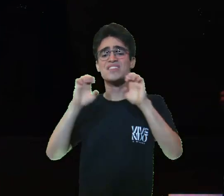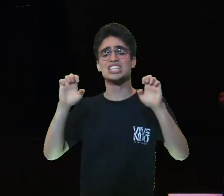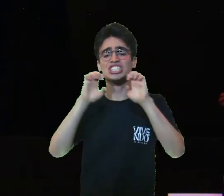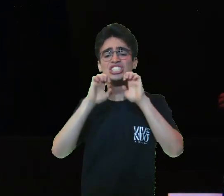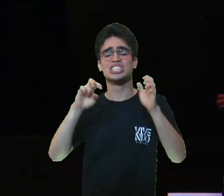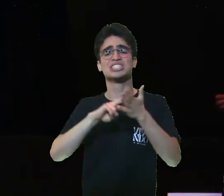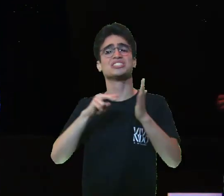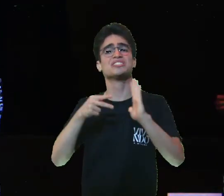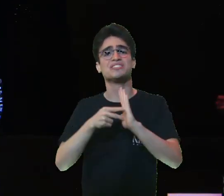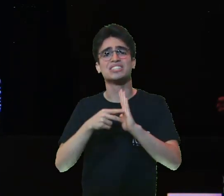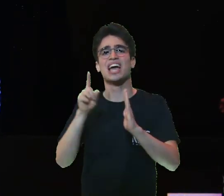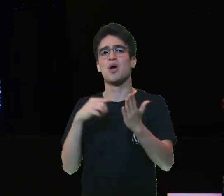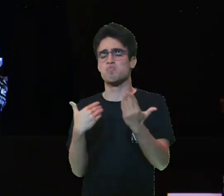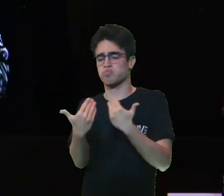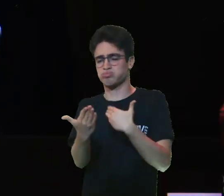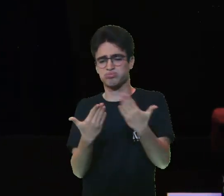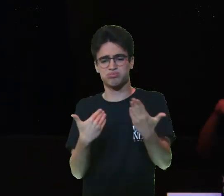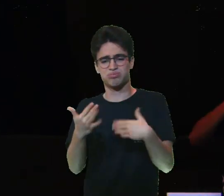genuíno,